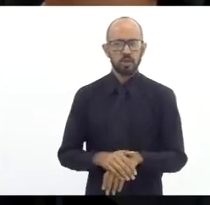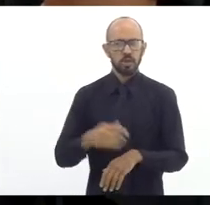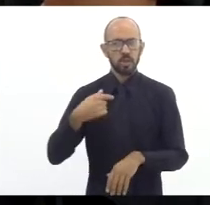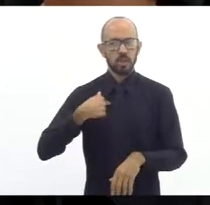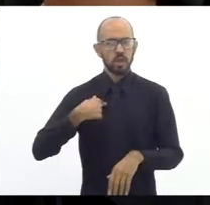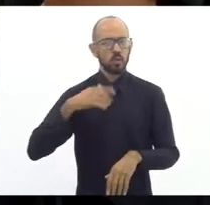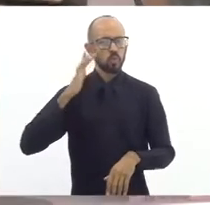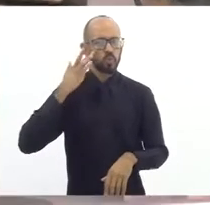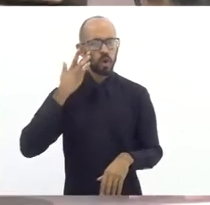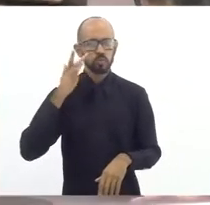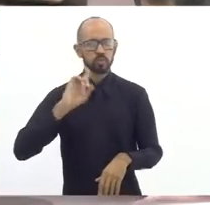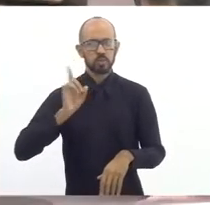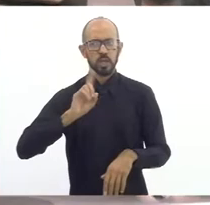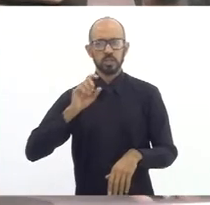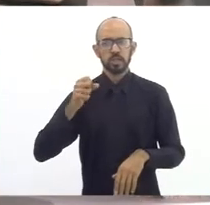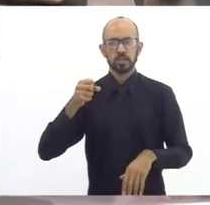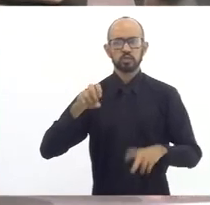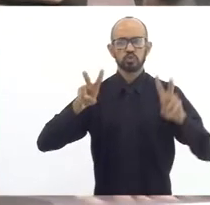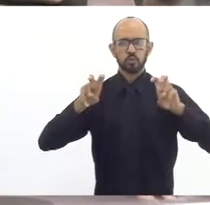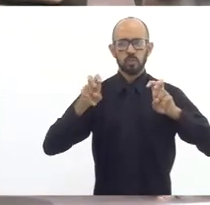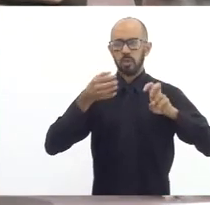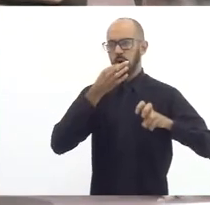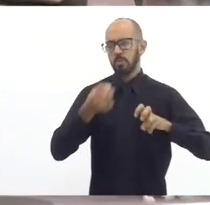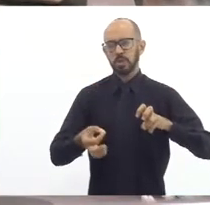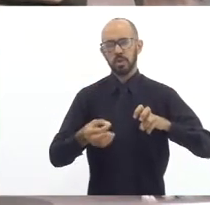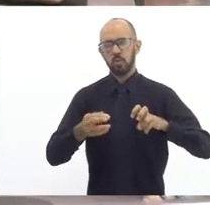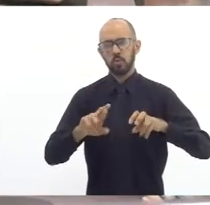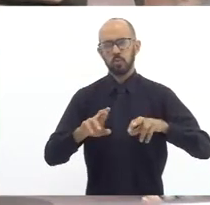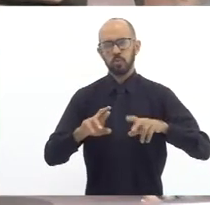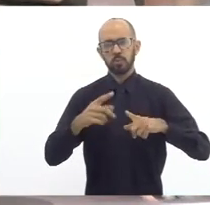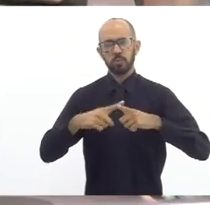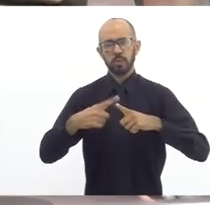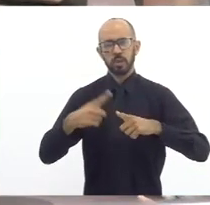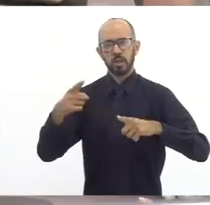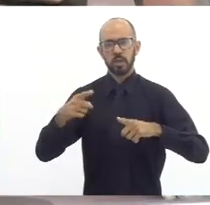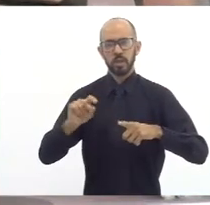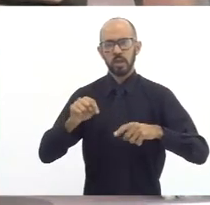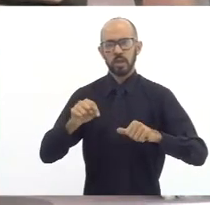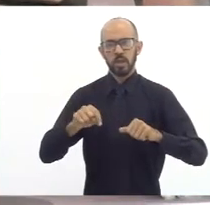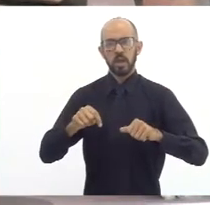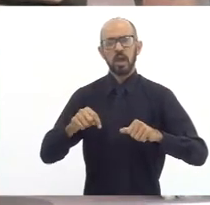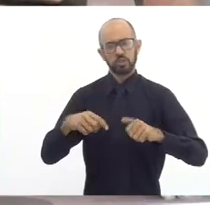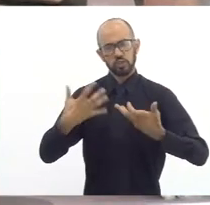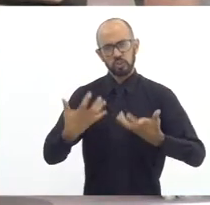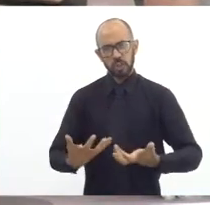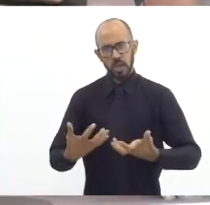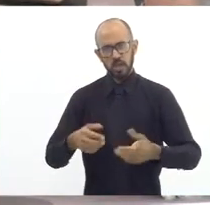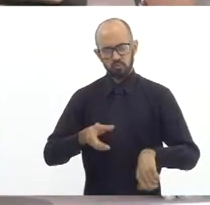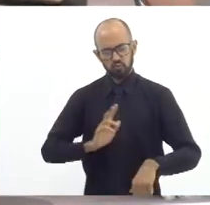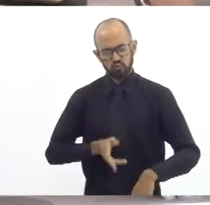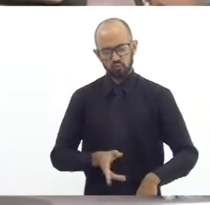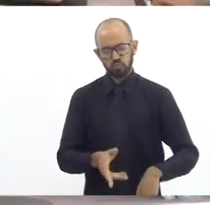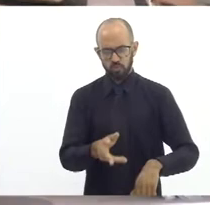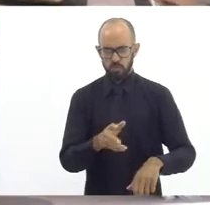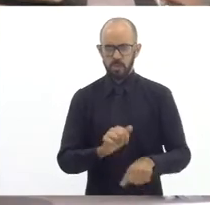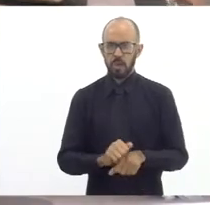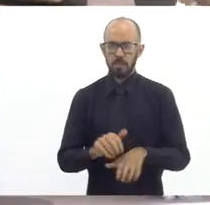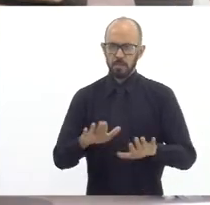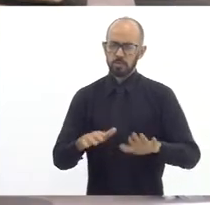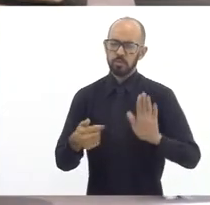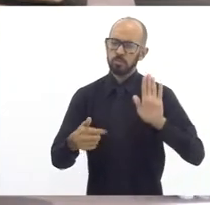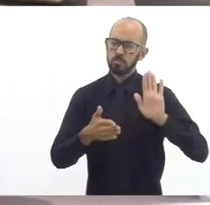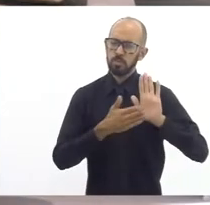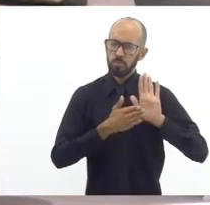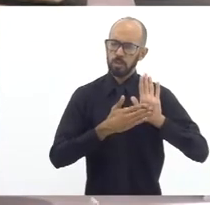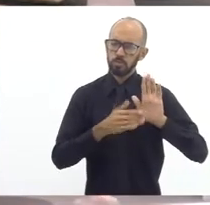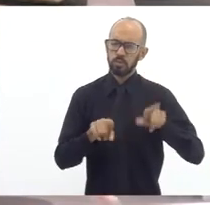procedimento, alguma manifestação que não seja em linha em busca dessa situação de manutenção. Mas me comprometo também,